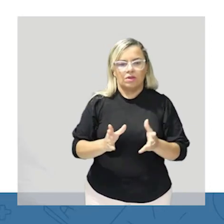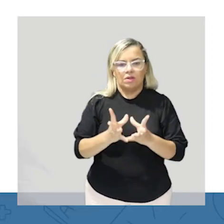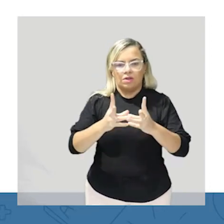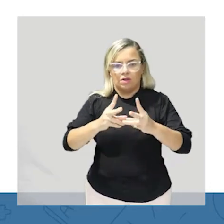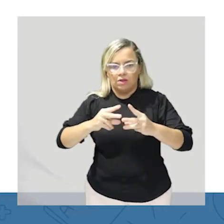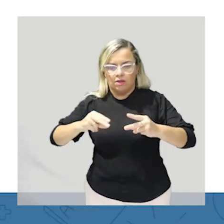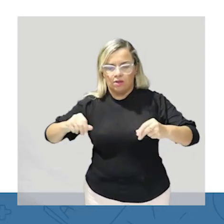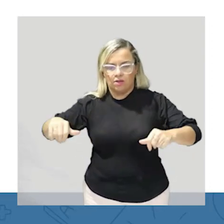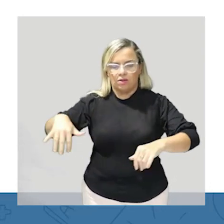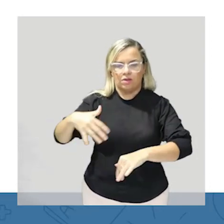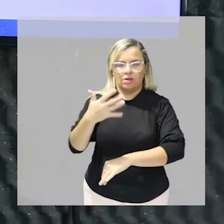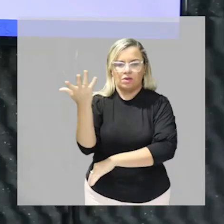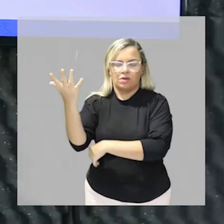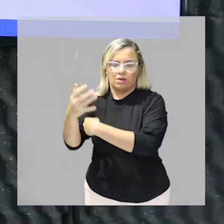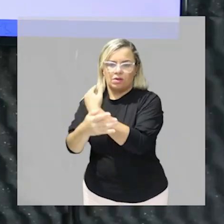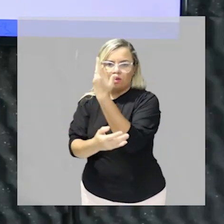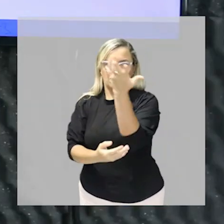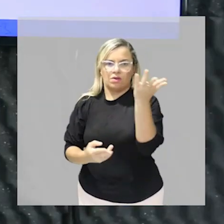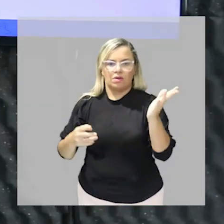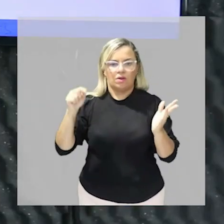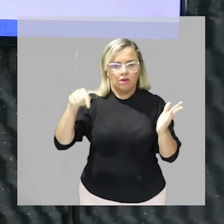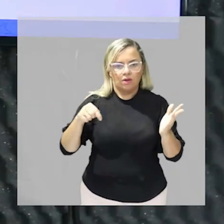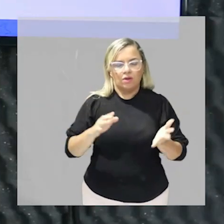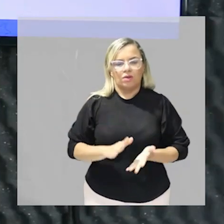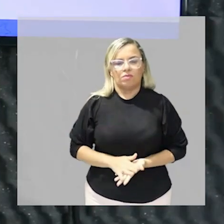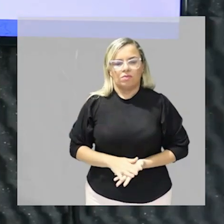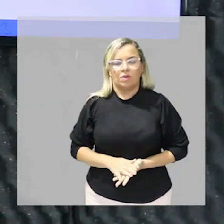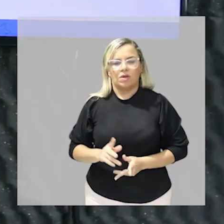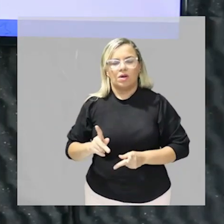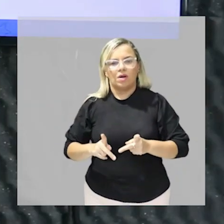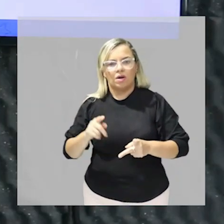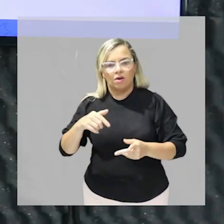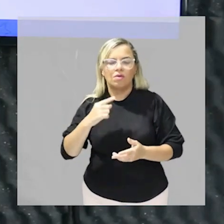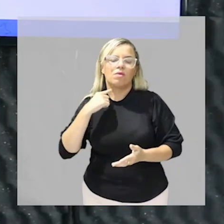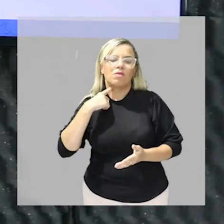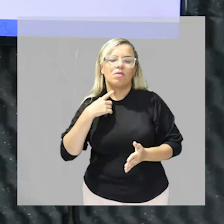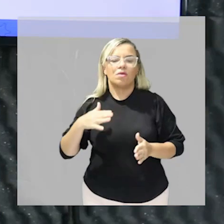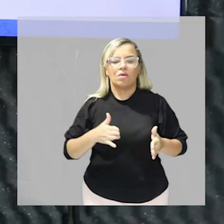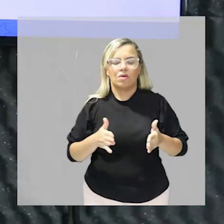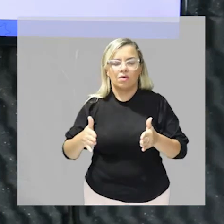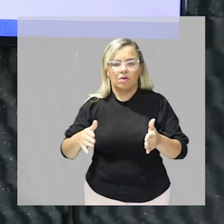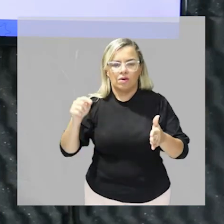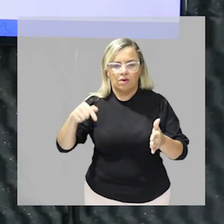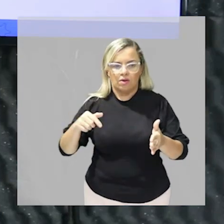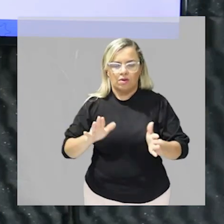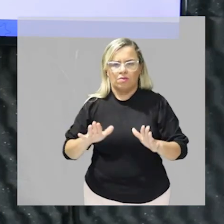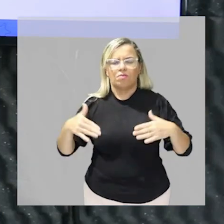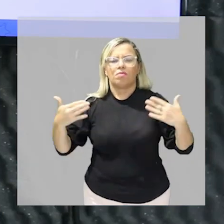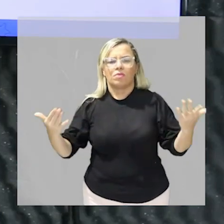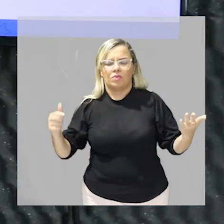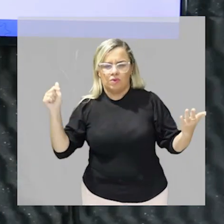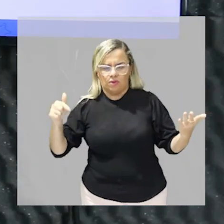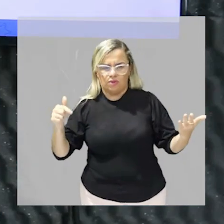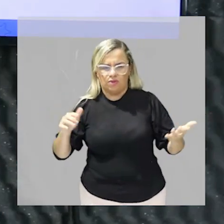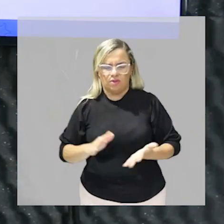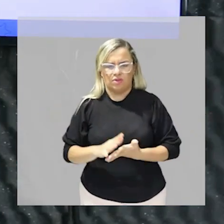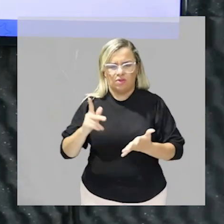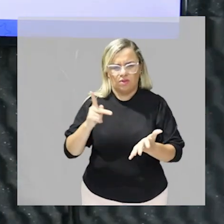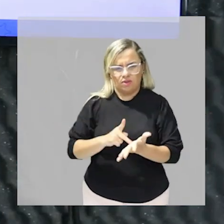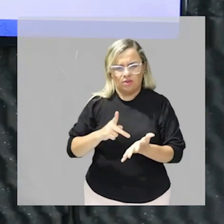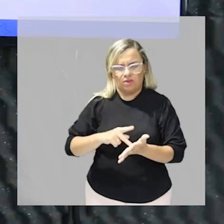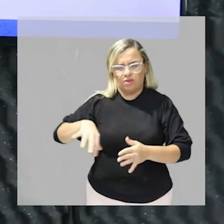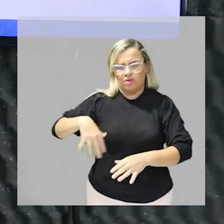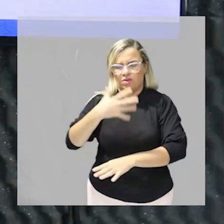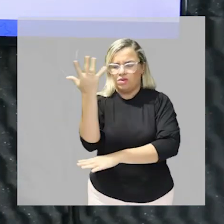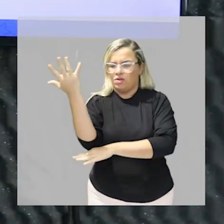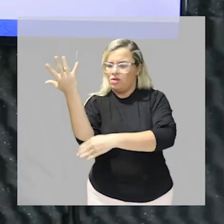vegetação nativa que levou à poluição desse rio? Podemos dizer que a vegetação, né, nativa, ela de fato, o